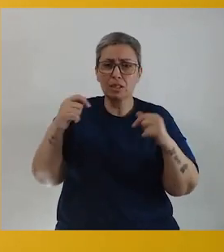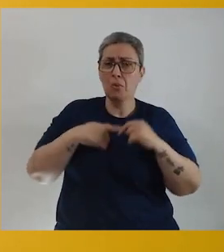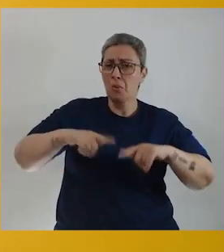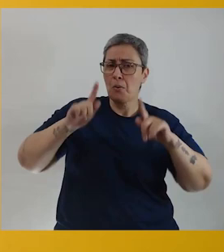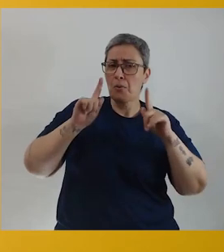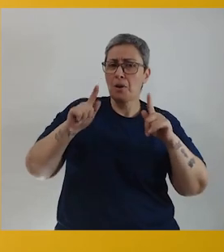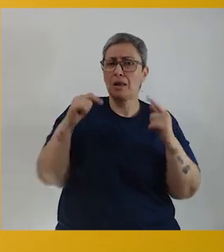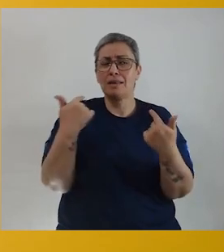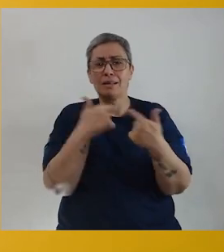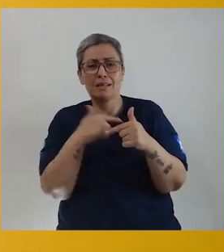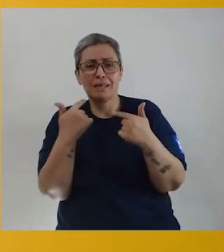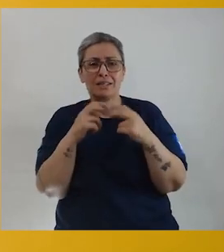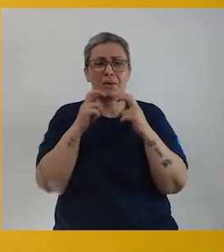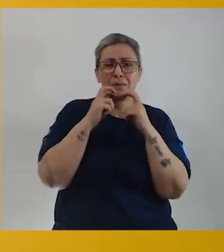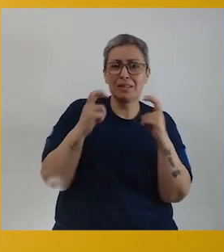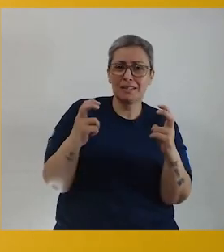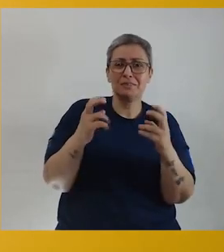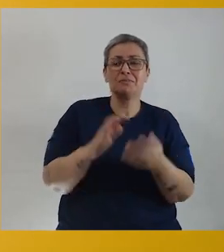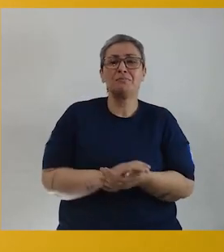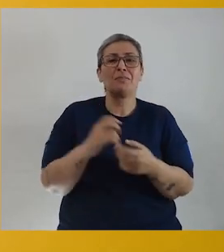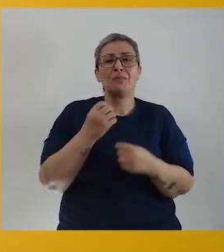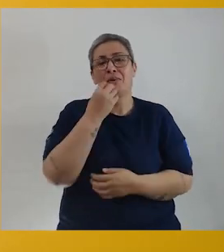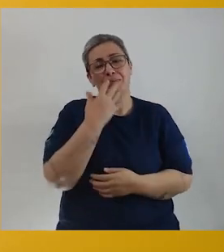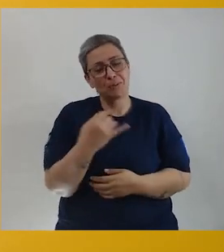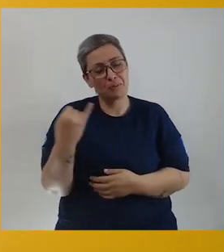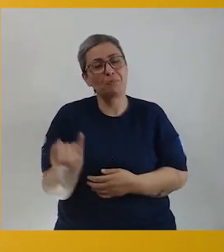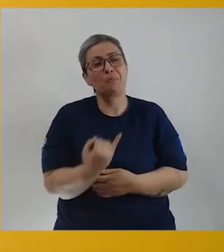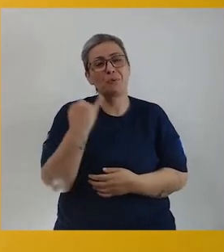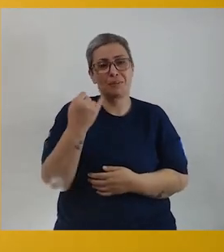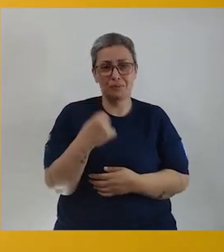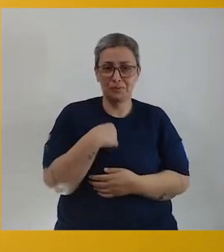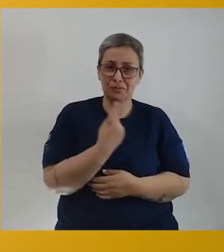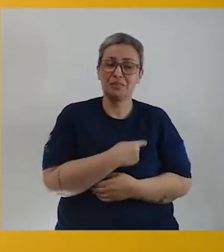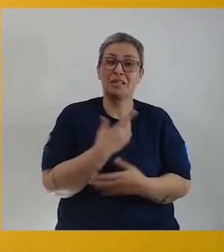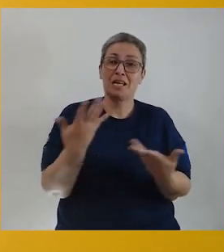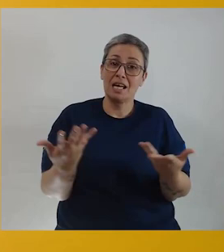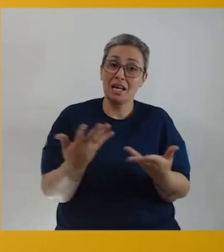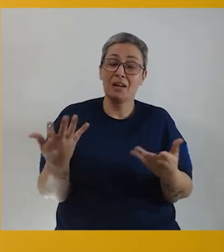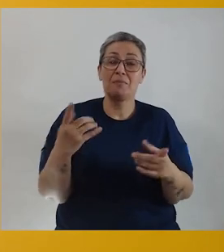se divertiram, deram risada, gritaram. Foi muito importante para nós.